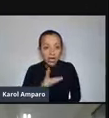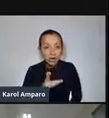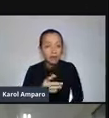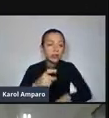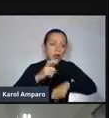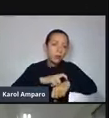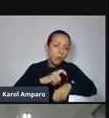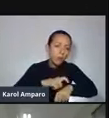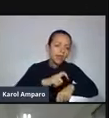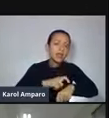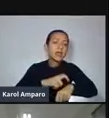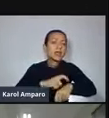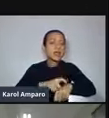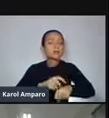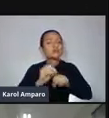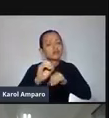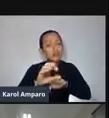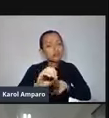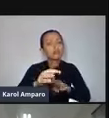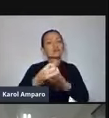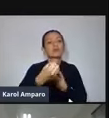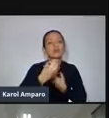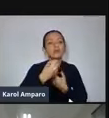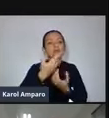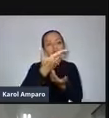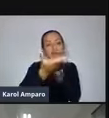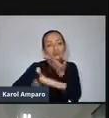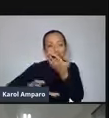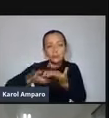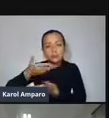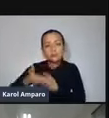um amiguinho do lado pode fazer tudo isso também. Pode passar.